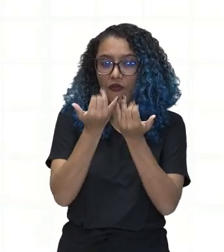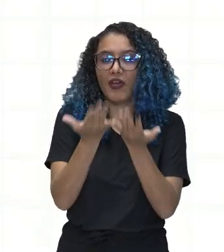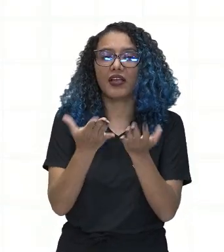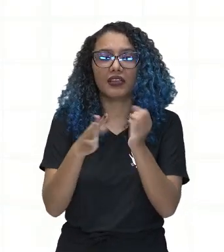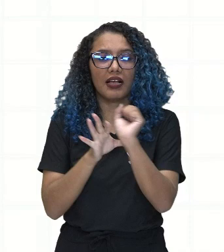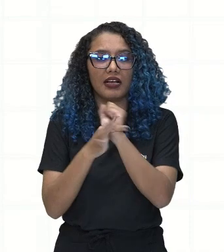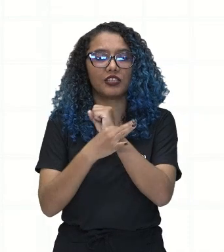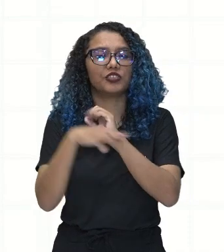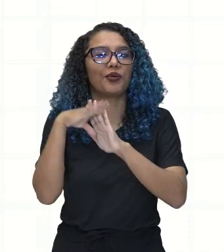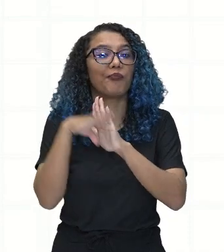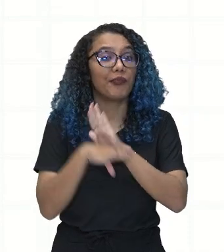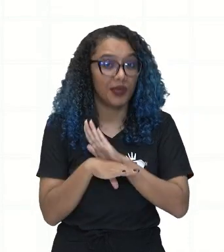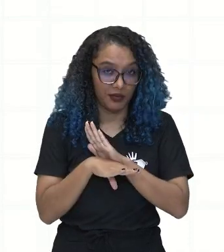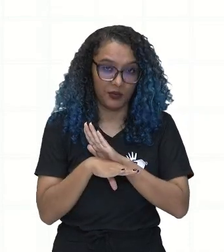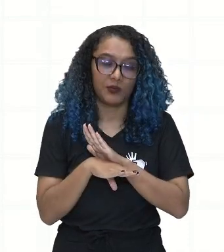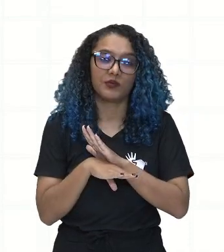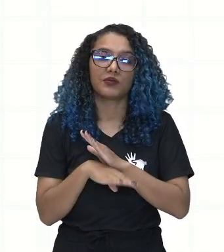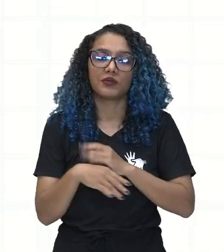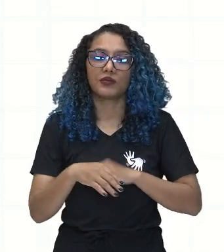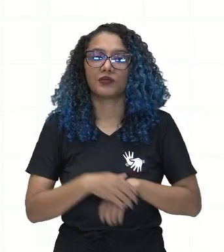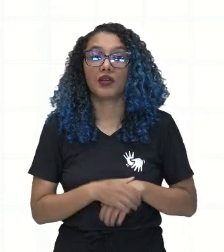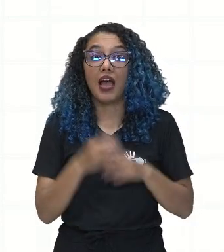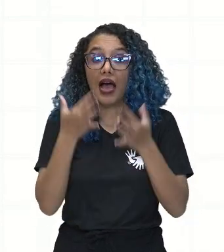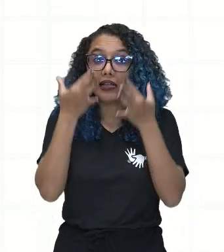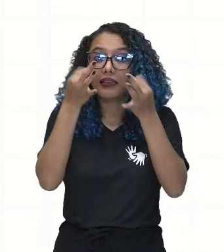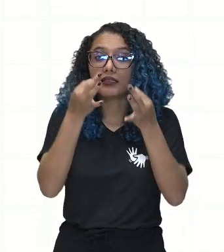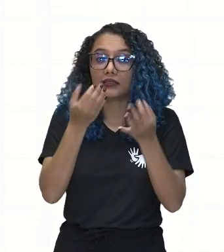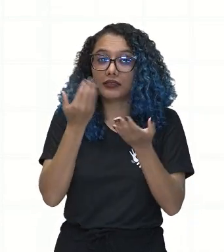garantias. Observe aí que